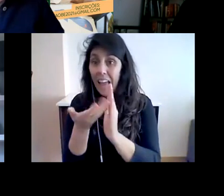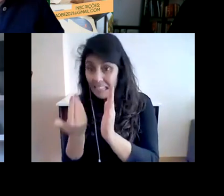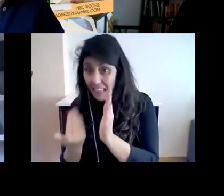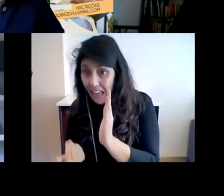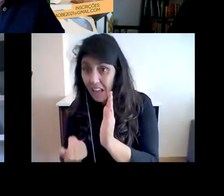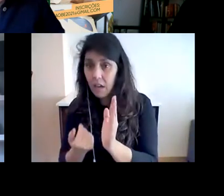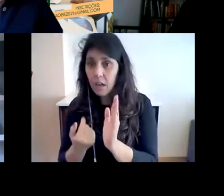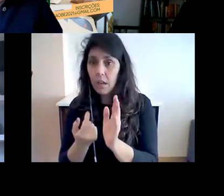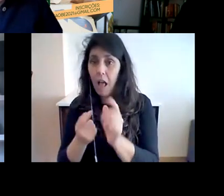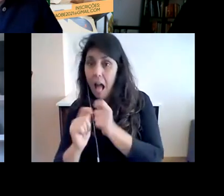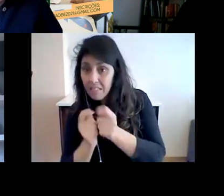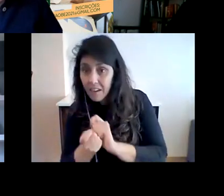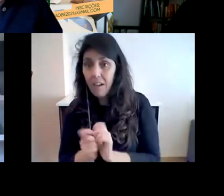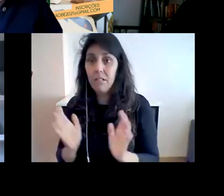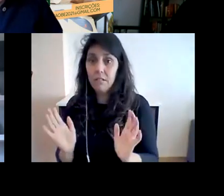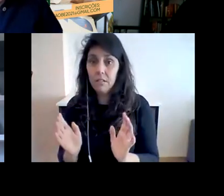alterar.